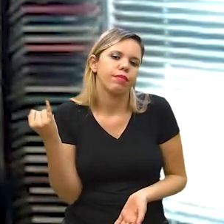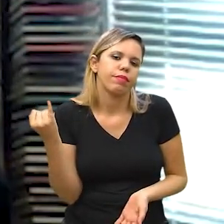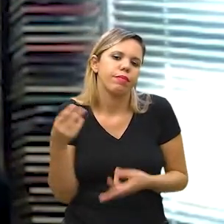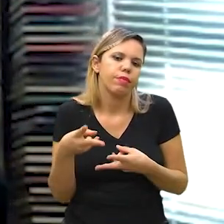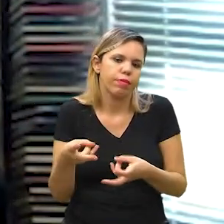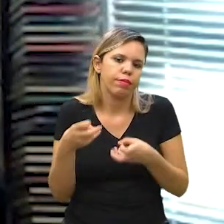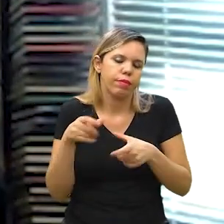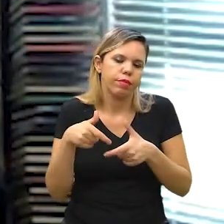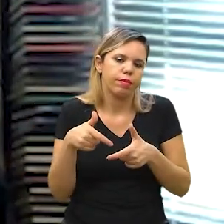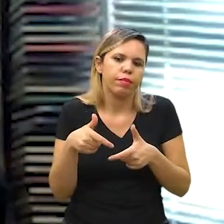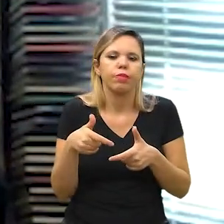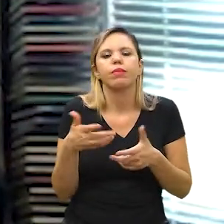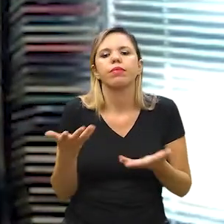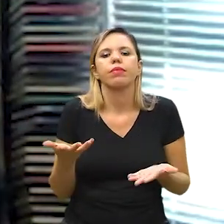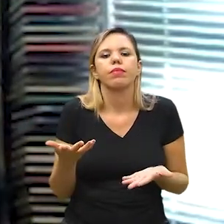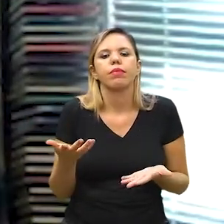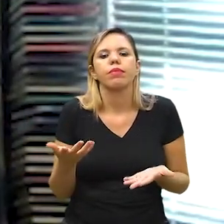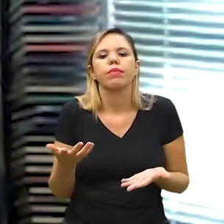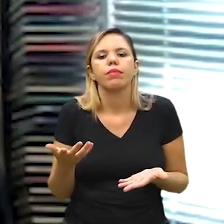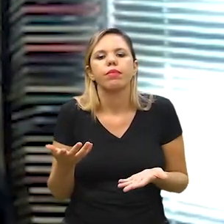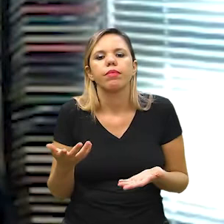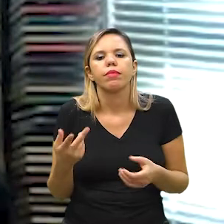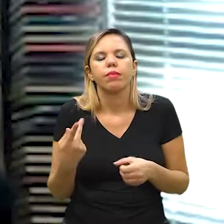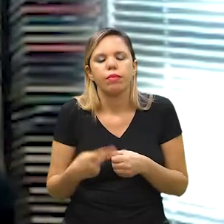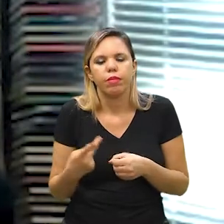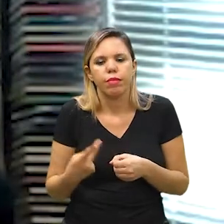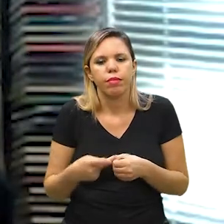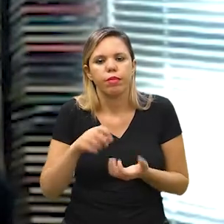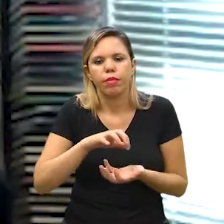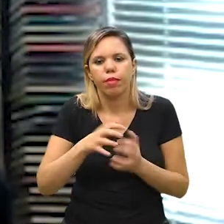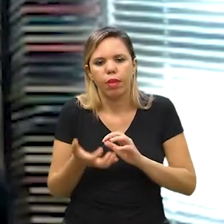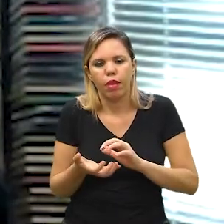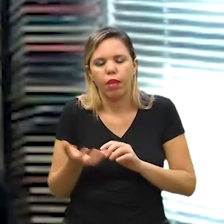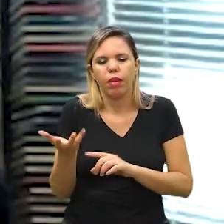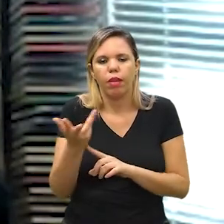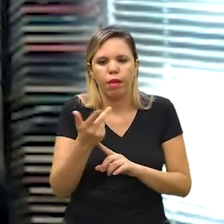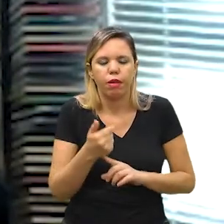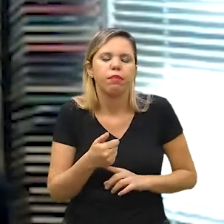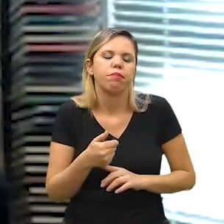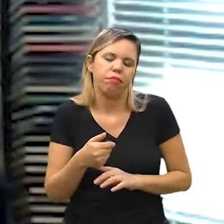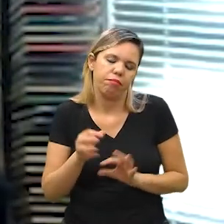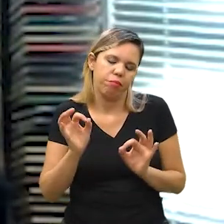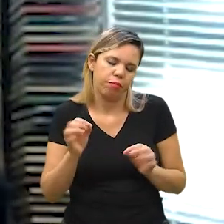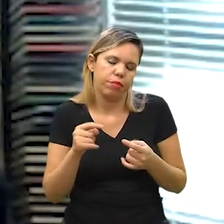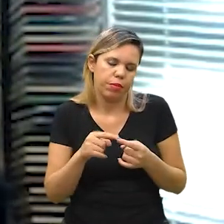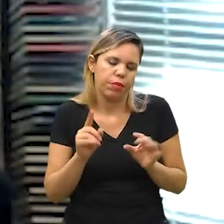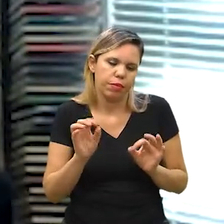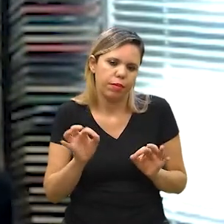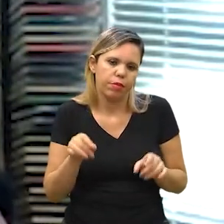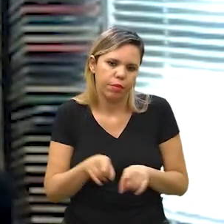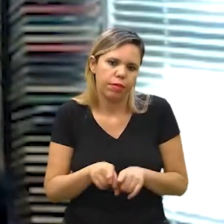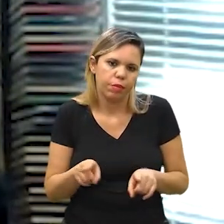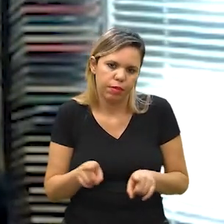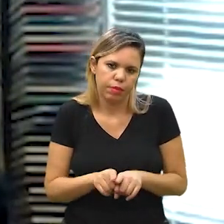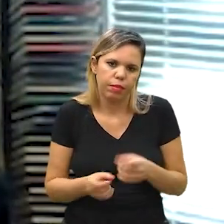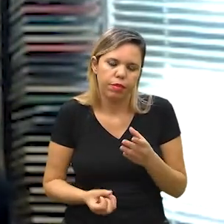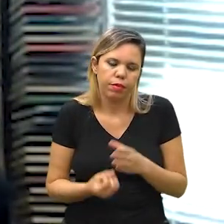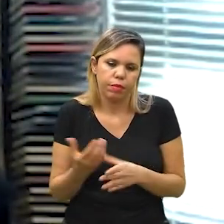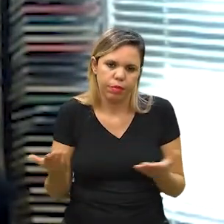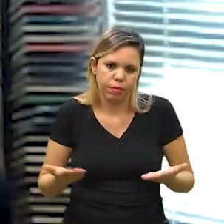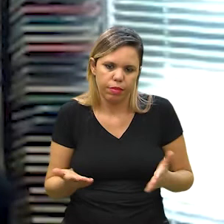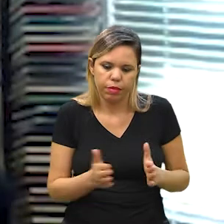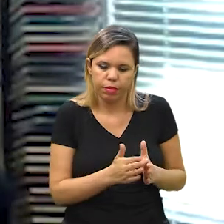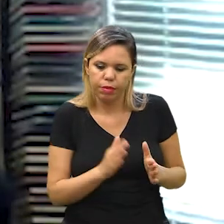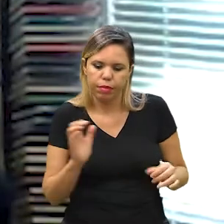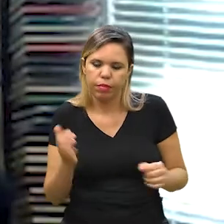né? Então, ver o trabalho do outro através de um produto manual, de um produto artesanal, isso também